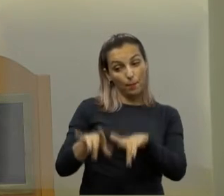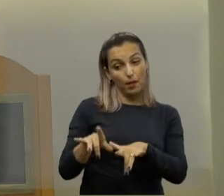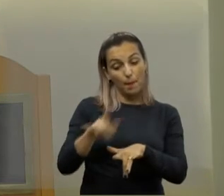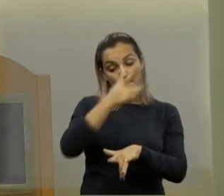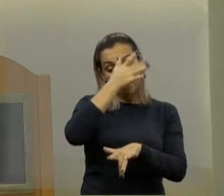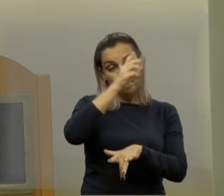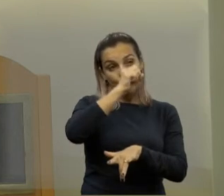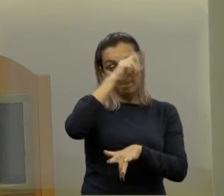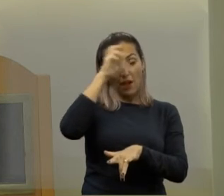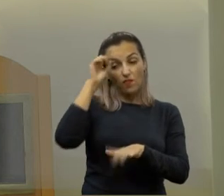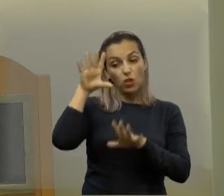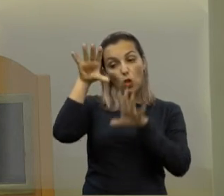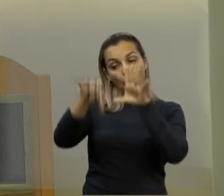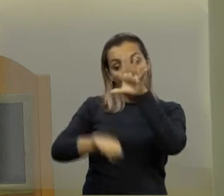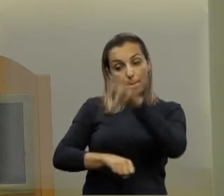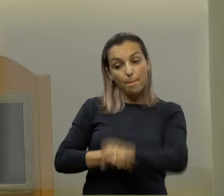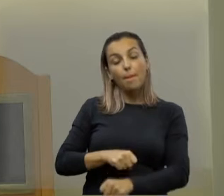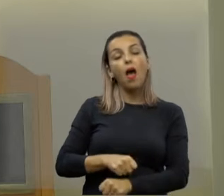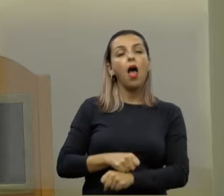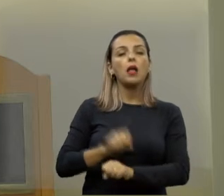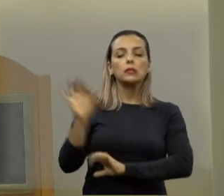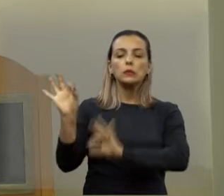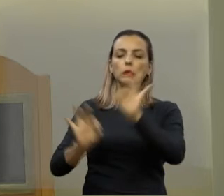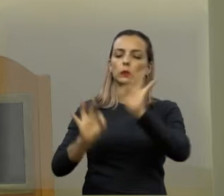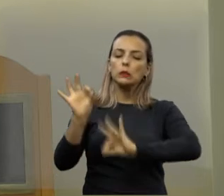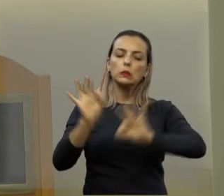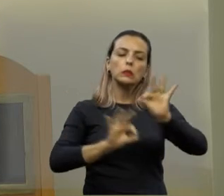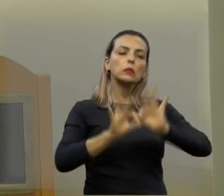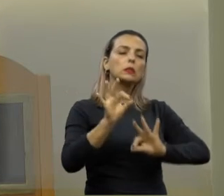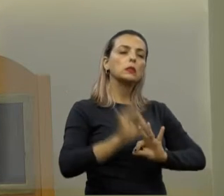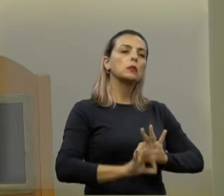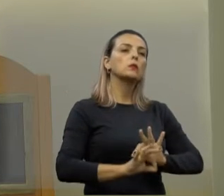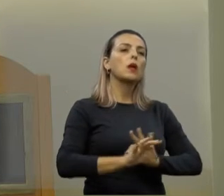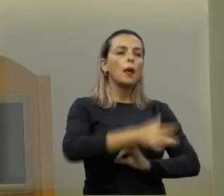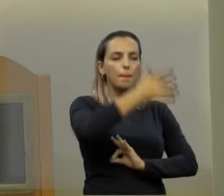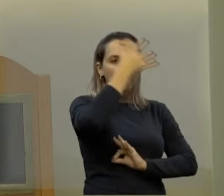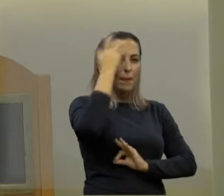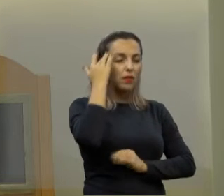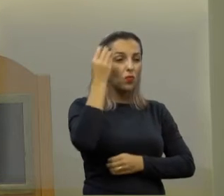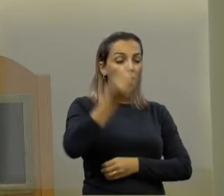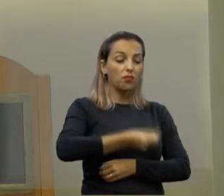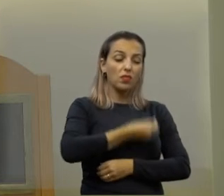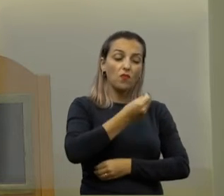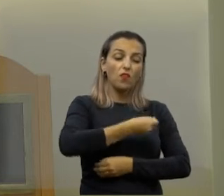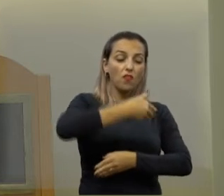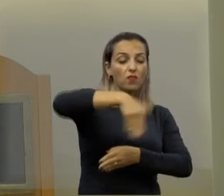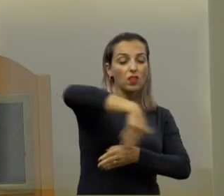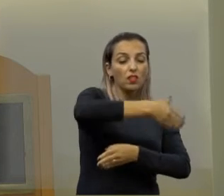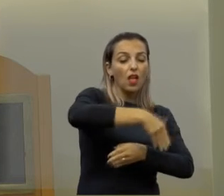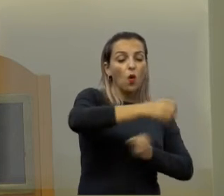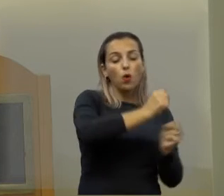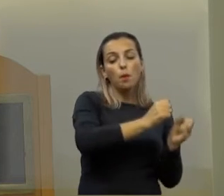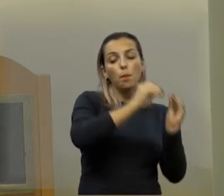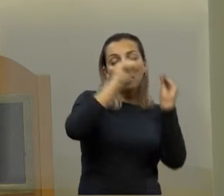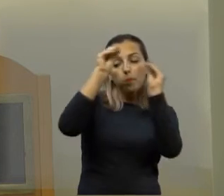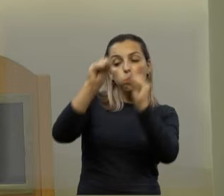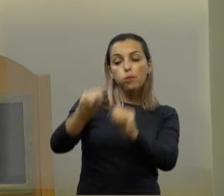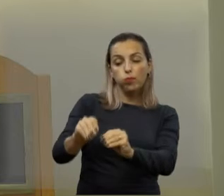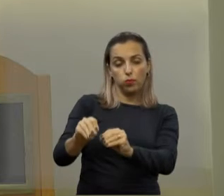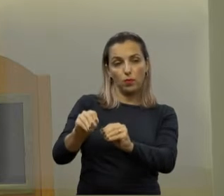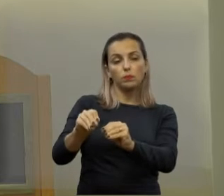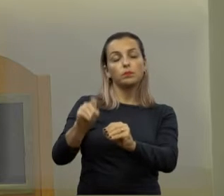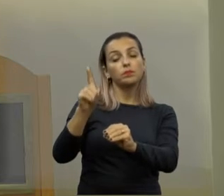pega notifica os proprietários arruma a casa que põe os irmãos vulnerável a que cuide mas que cuido né gente